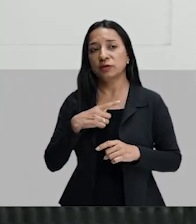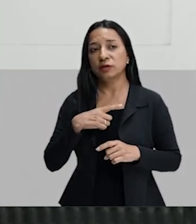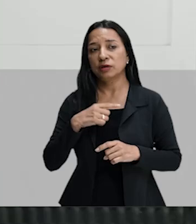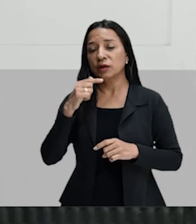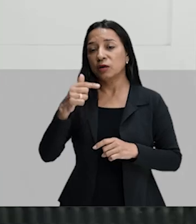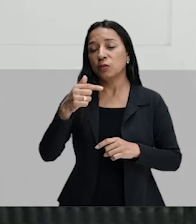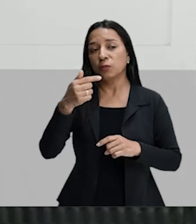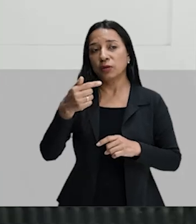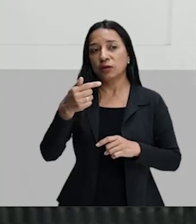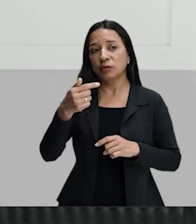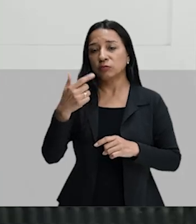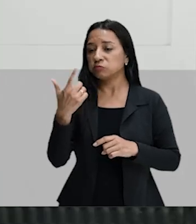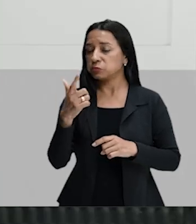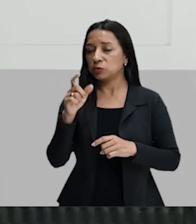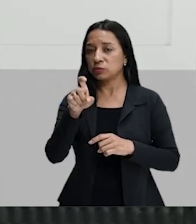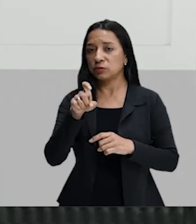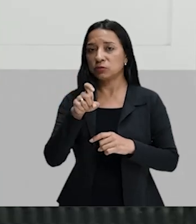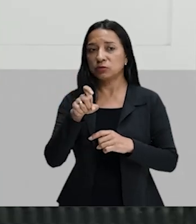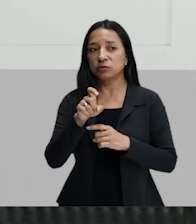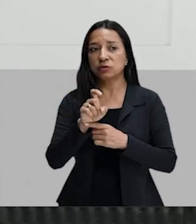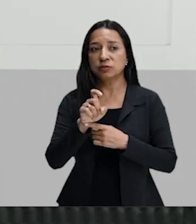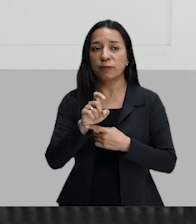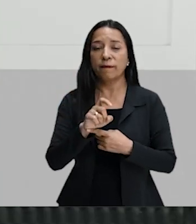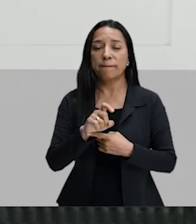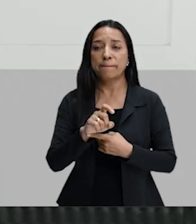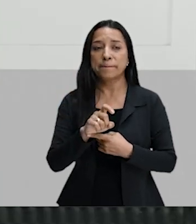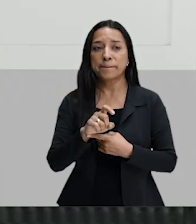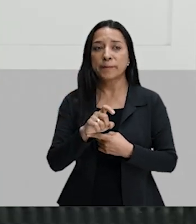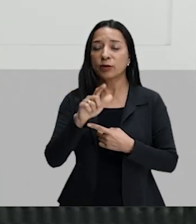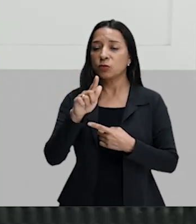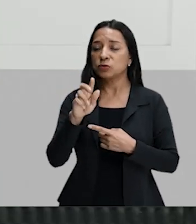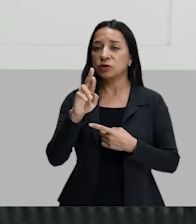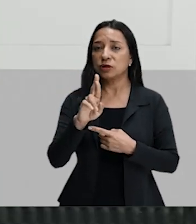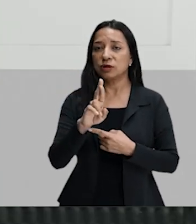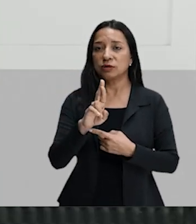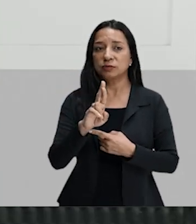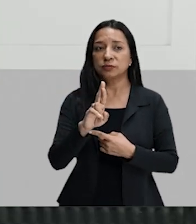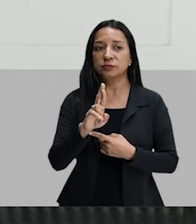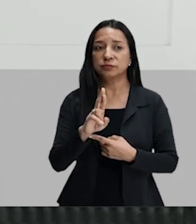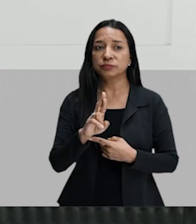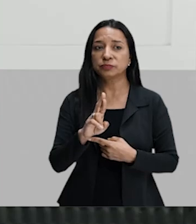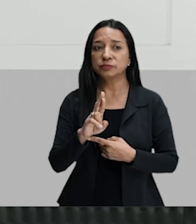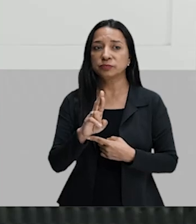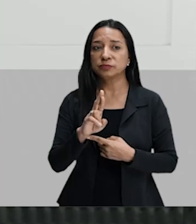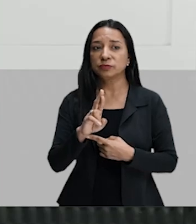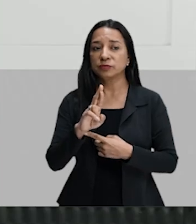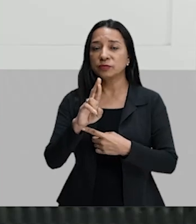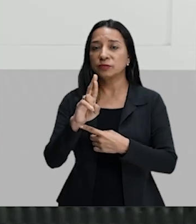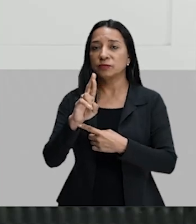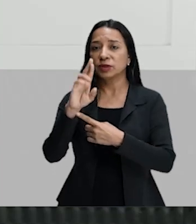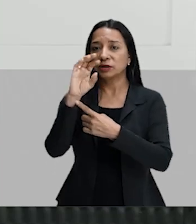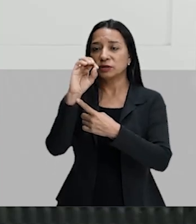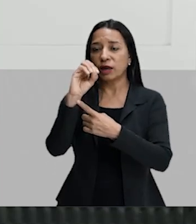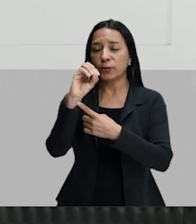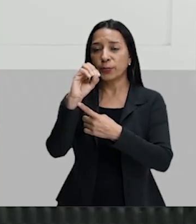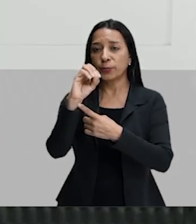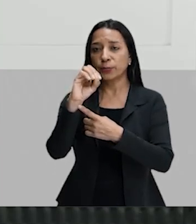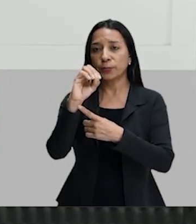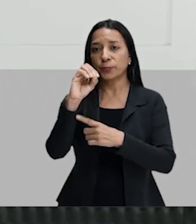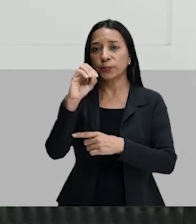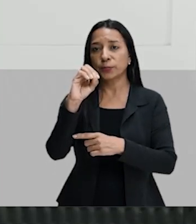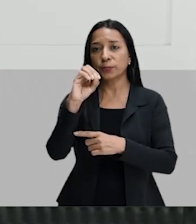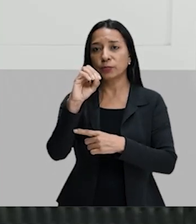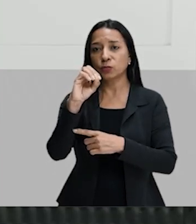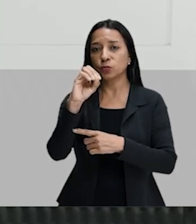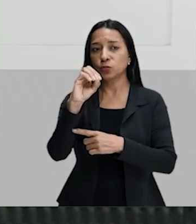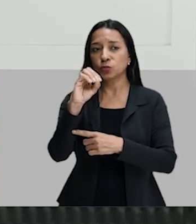tem o x, o grau desse polinômio b é grau 0. Não é